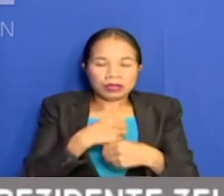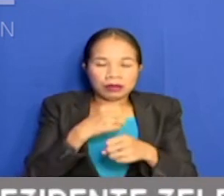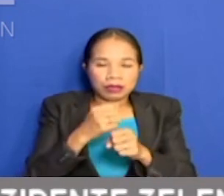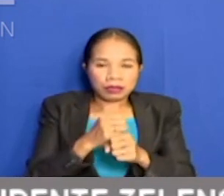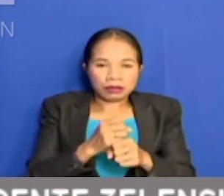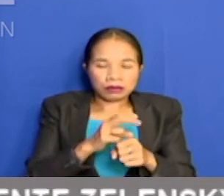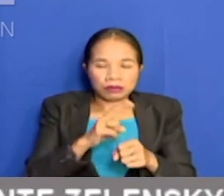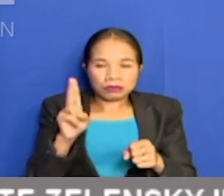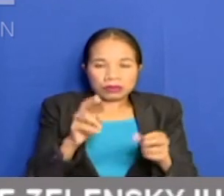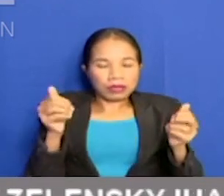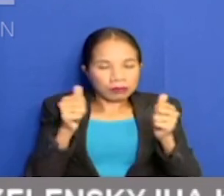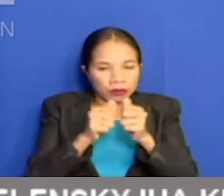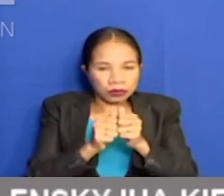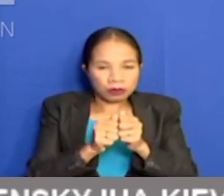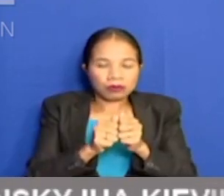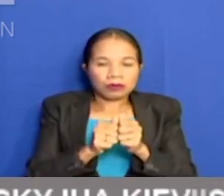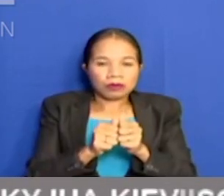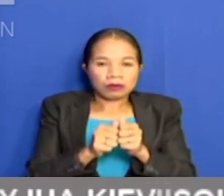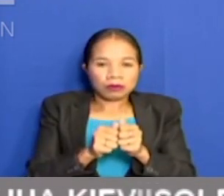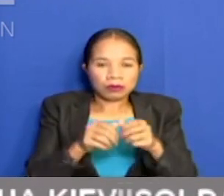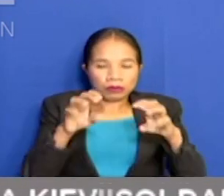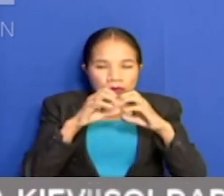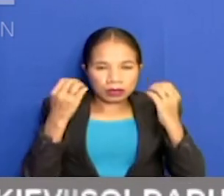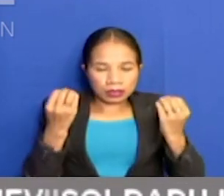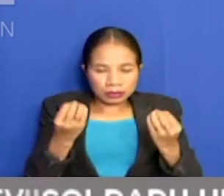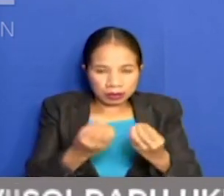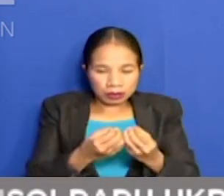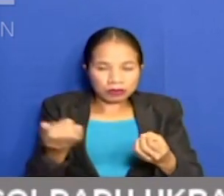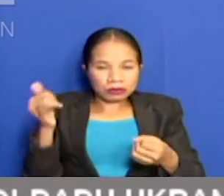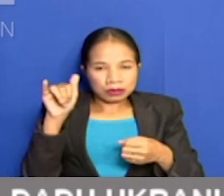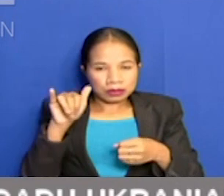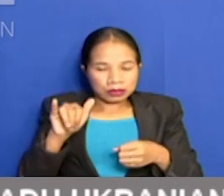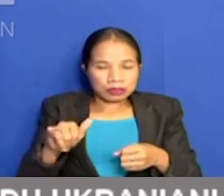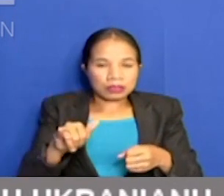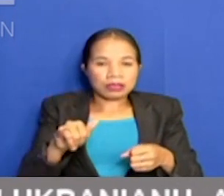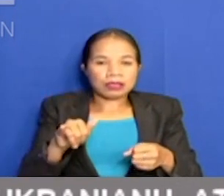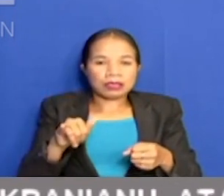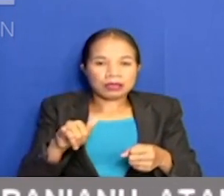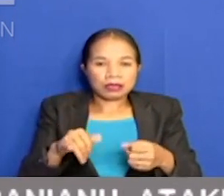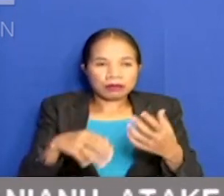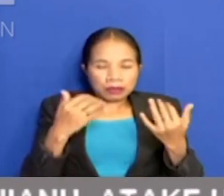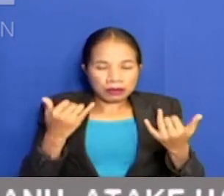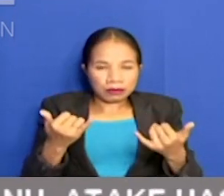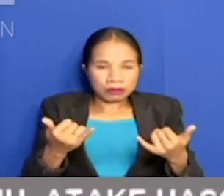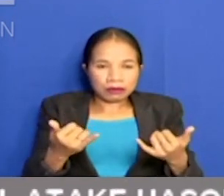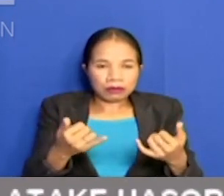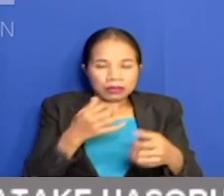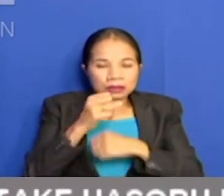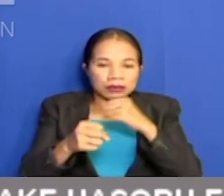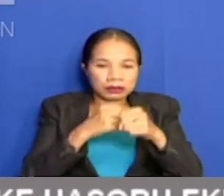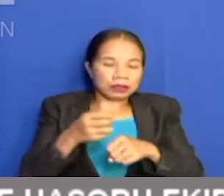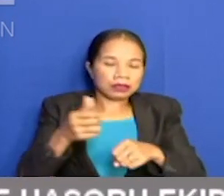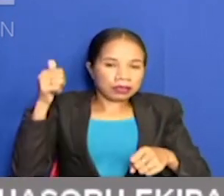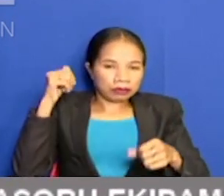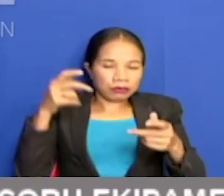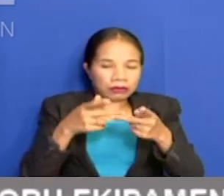Hamutuk, Hamutuk ho NGO Sira e a consorcium, na be dadau ne tinang kotuk